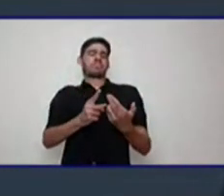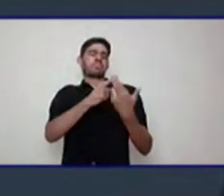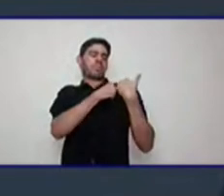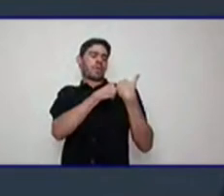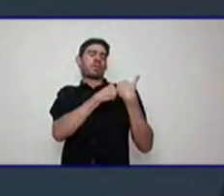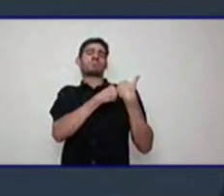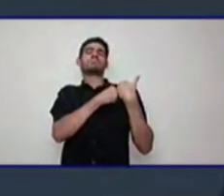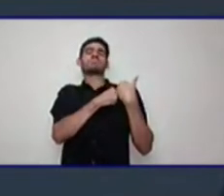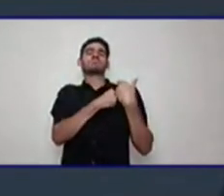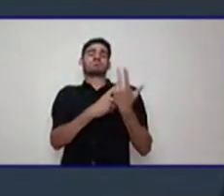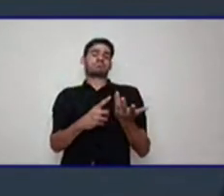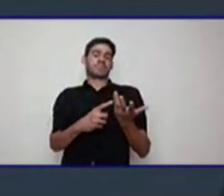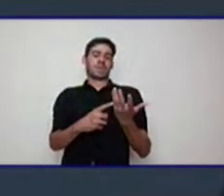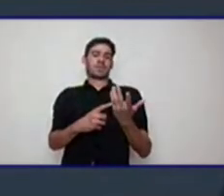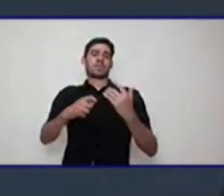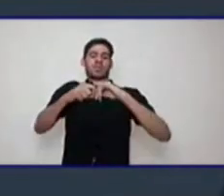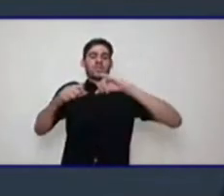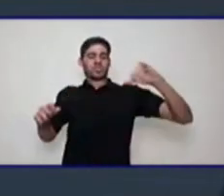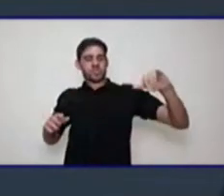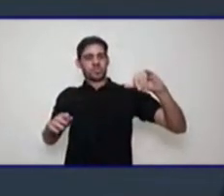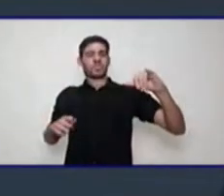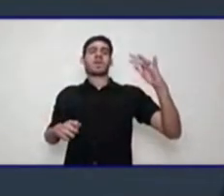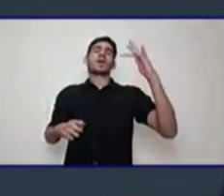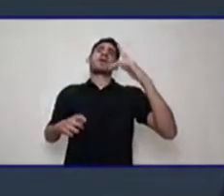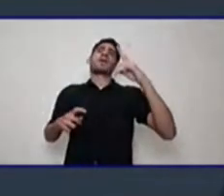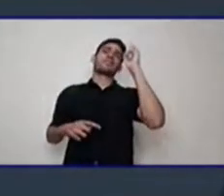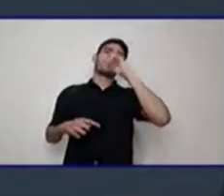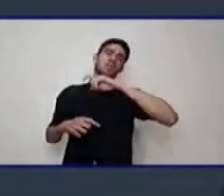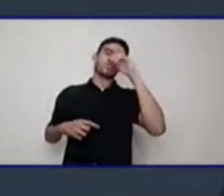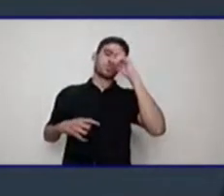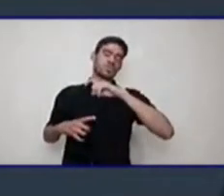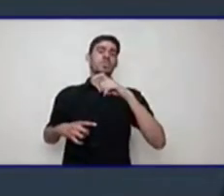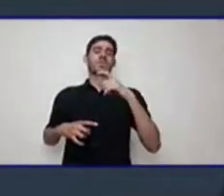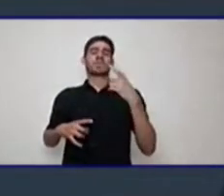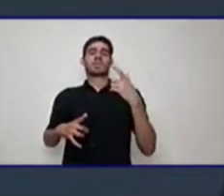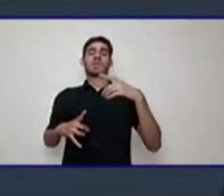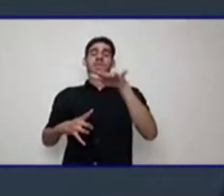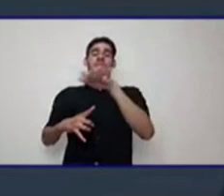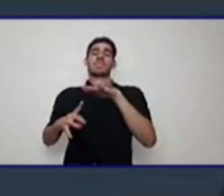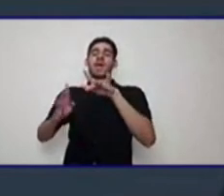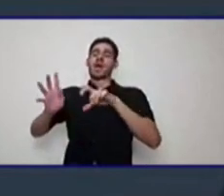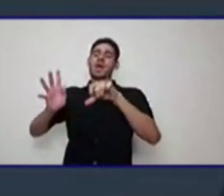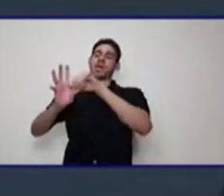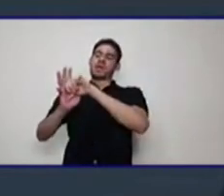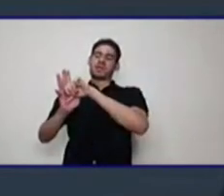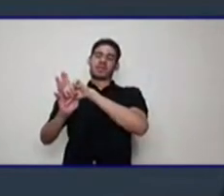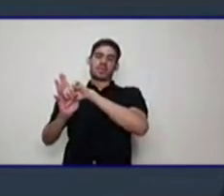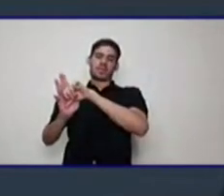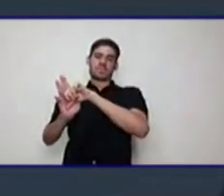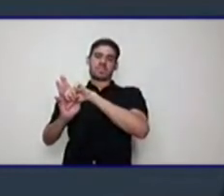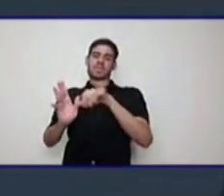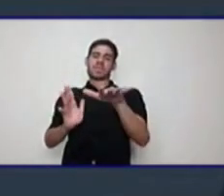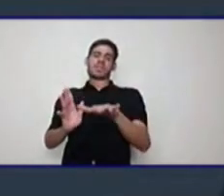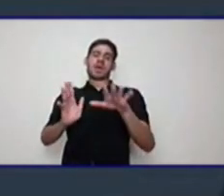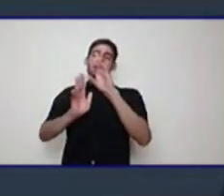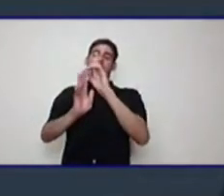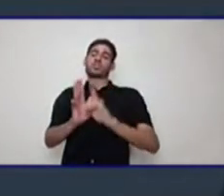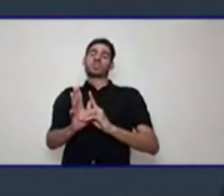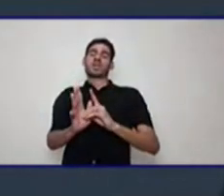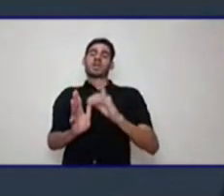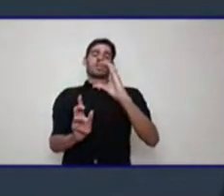quem divulga a notícia falsa no âmbito criminal, no âmbito do direito